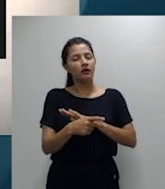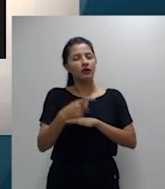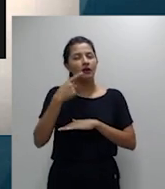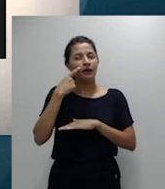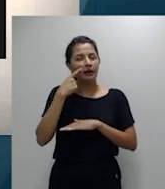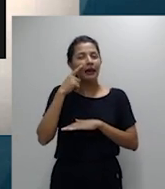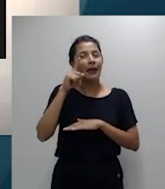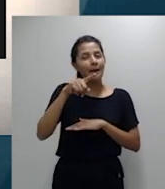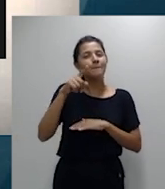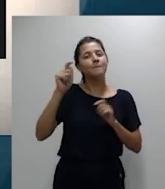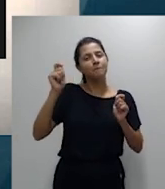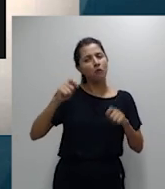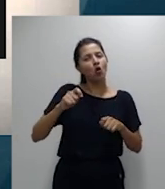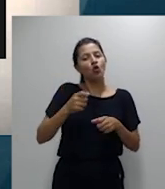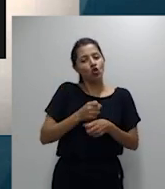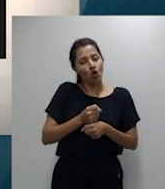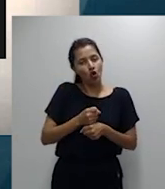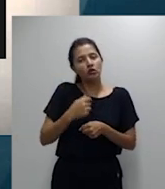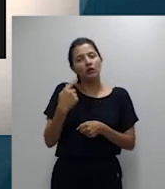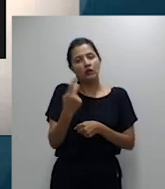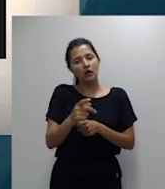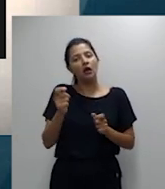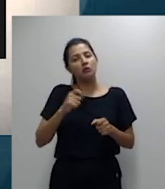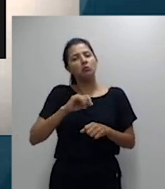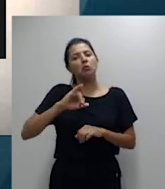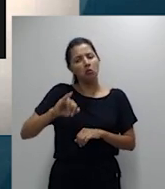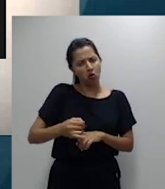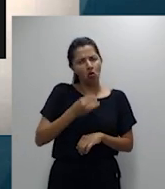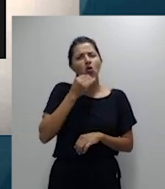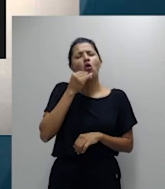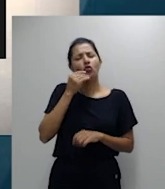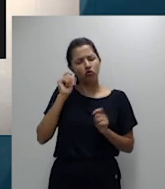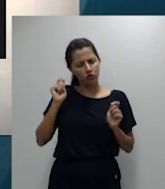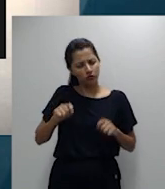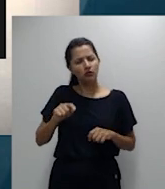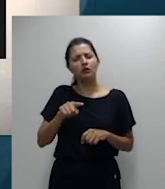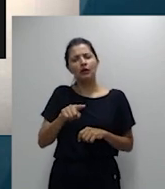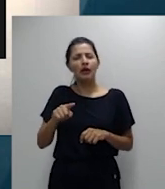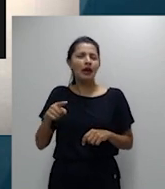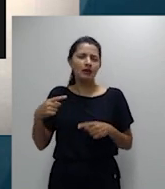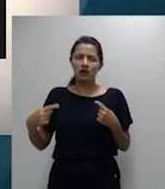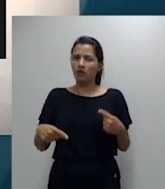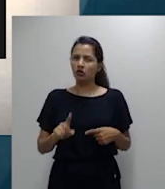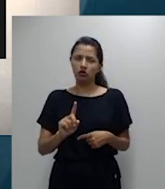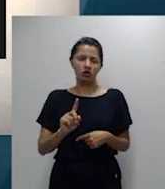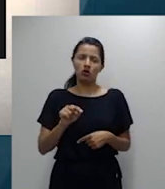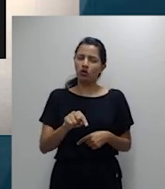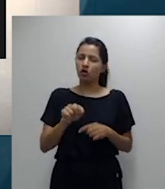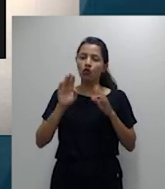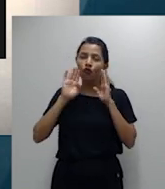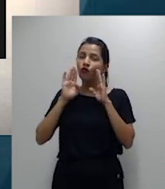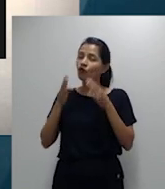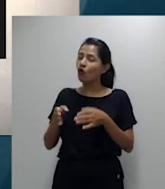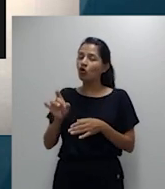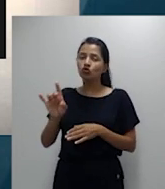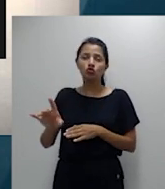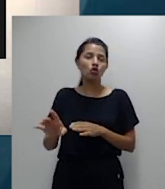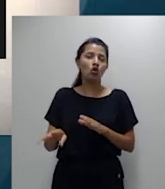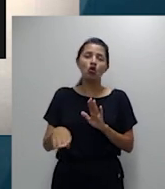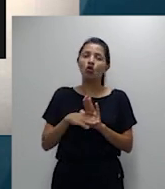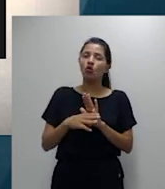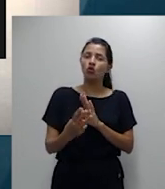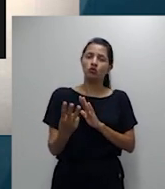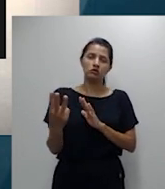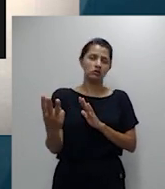ser aproveitadas em dúvida neo-pen debate aqui diz respeito apenas a questão três dada